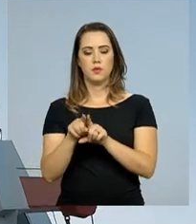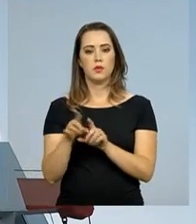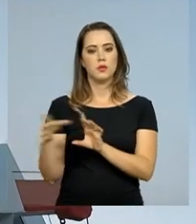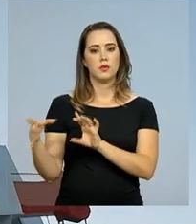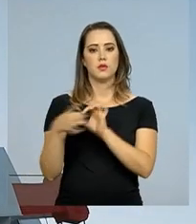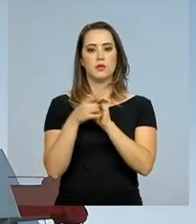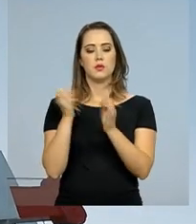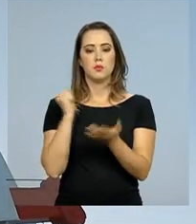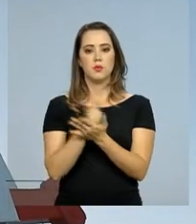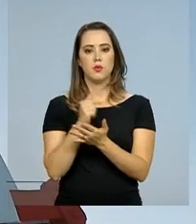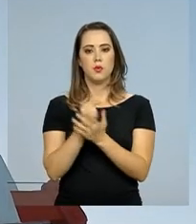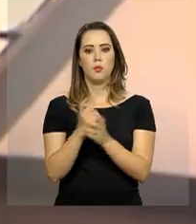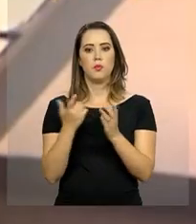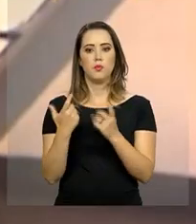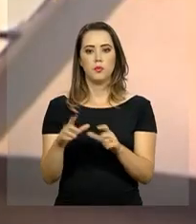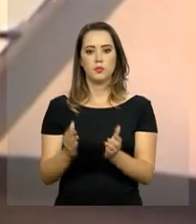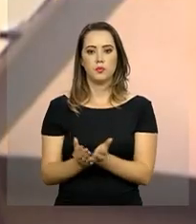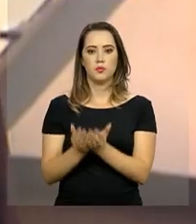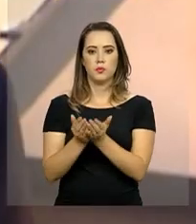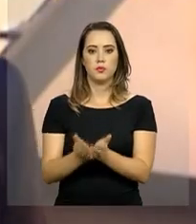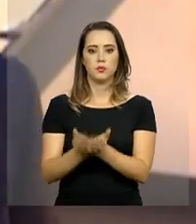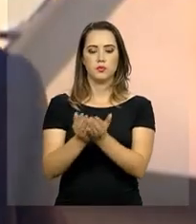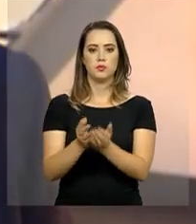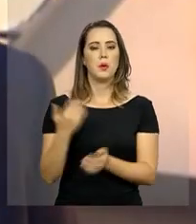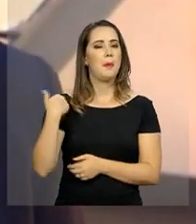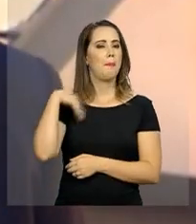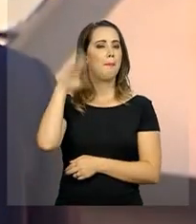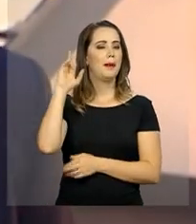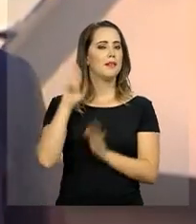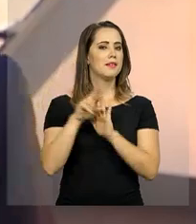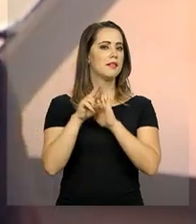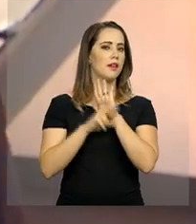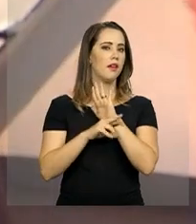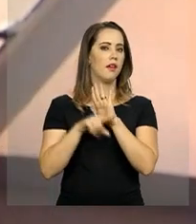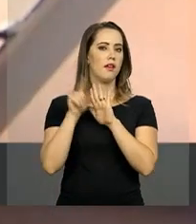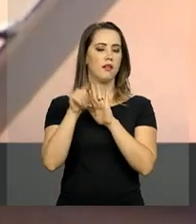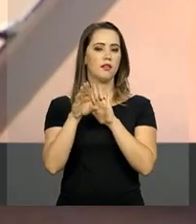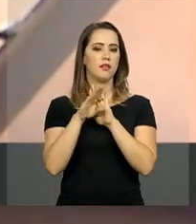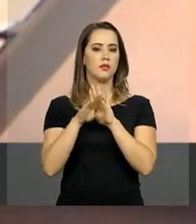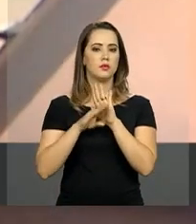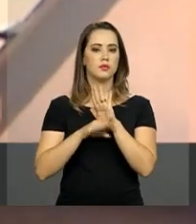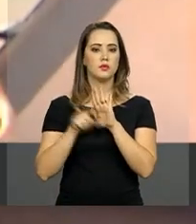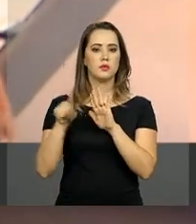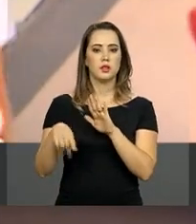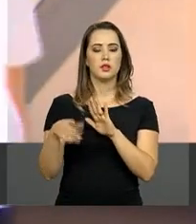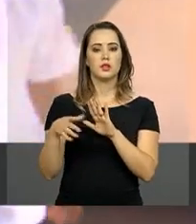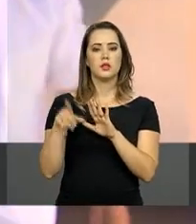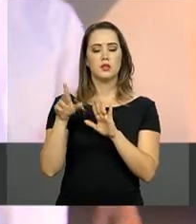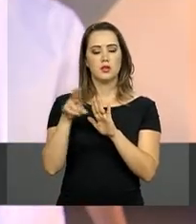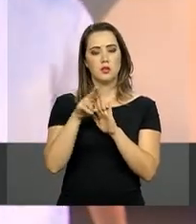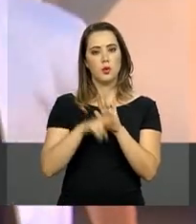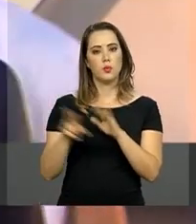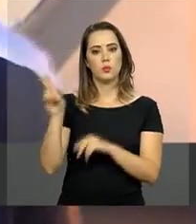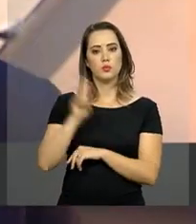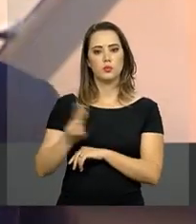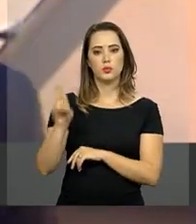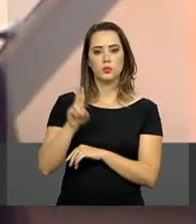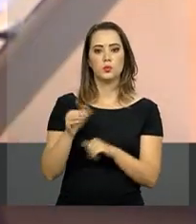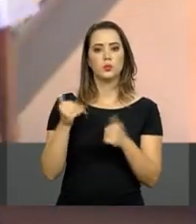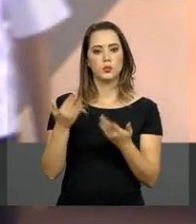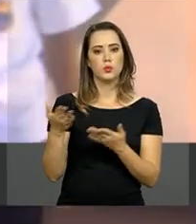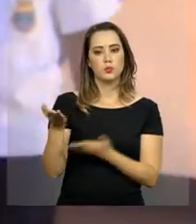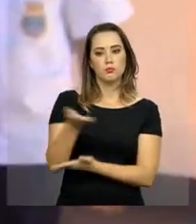para comprar a embarcação. Mais do que regras, é um modelo de governança, um compartilhamento do uso e com